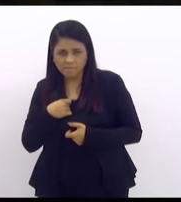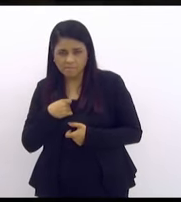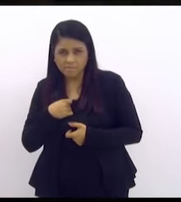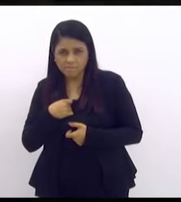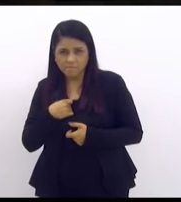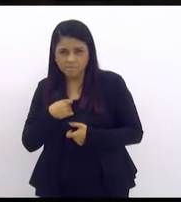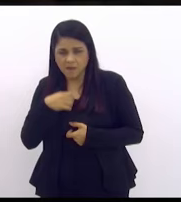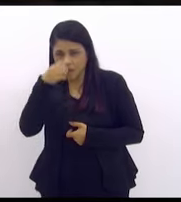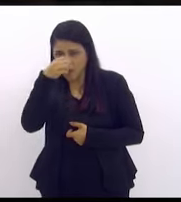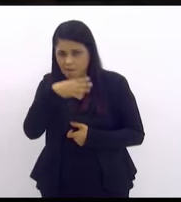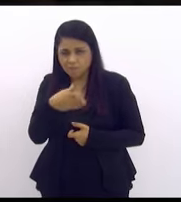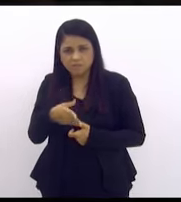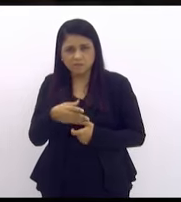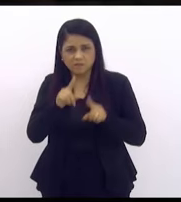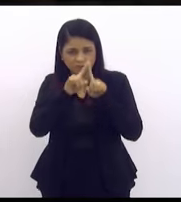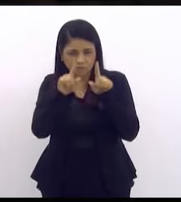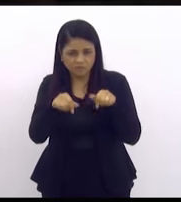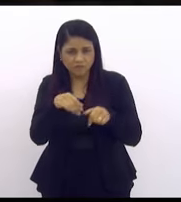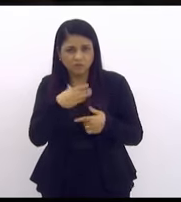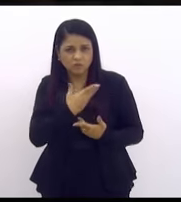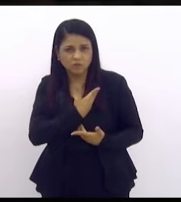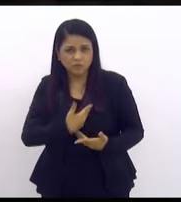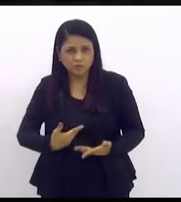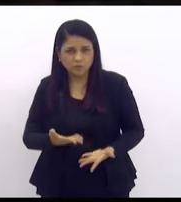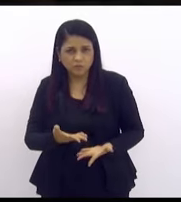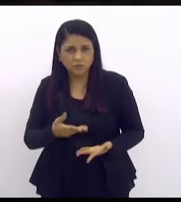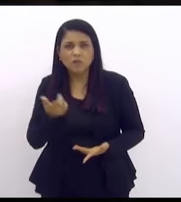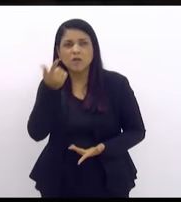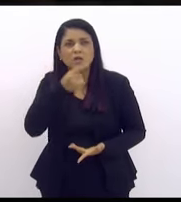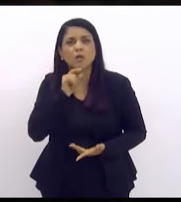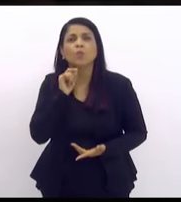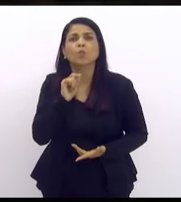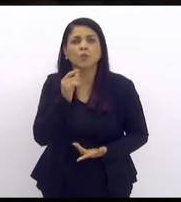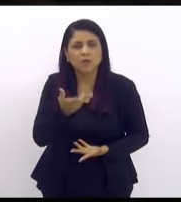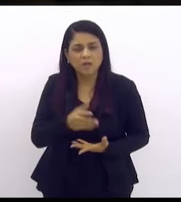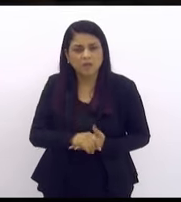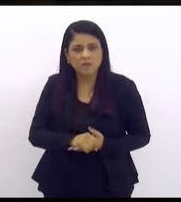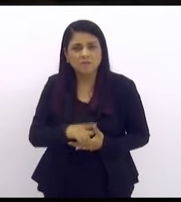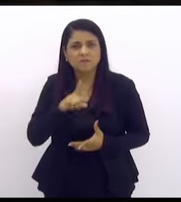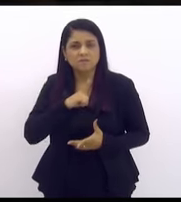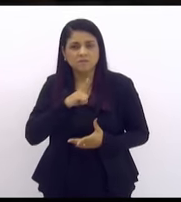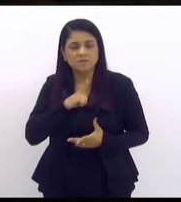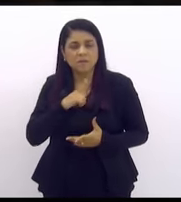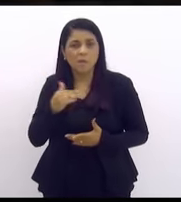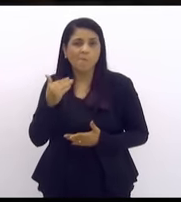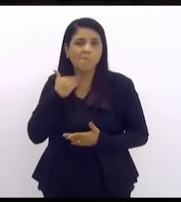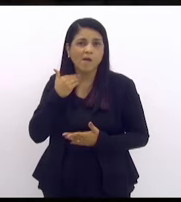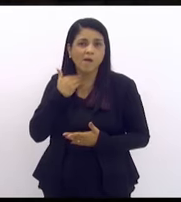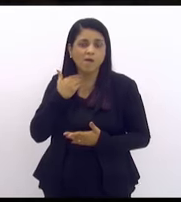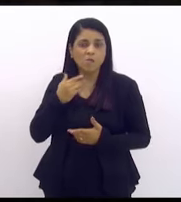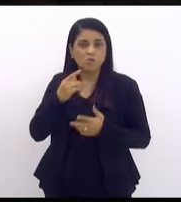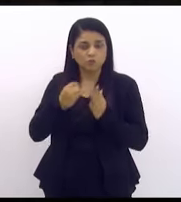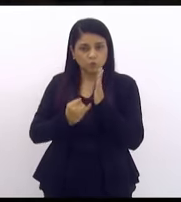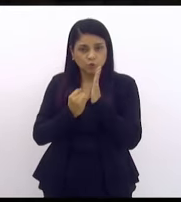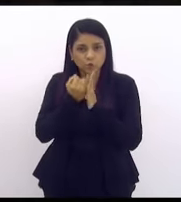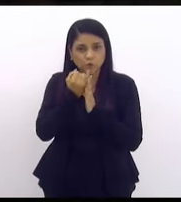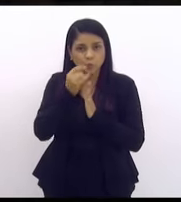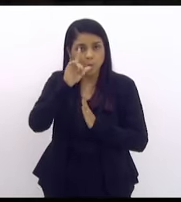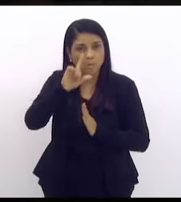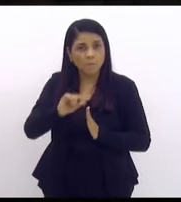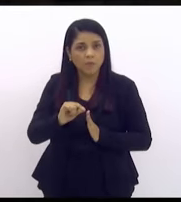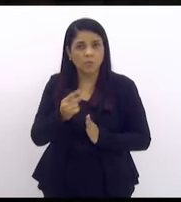O que que os servidores públicos ganham com isso? Se tem um mercado que oferece juros